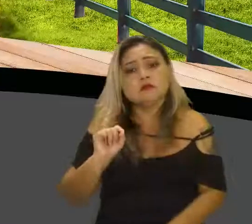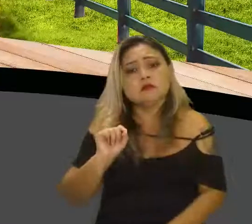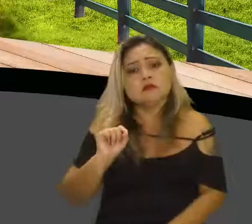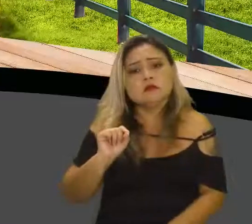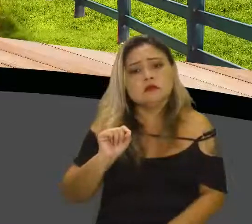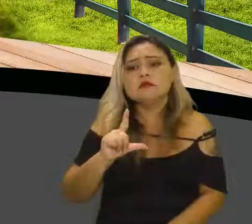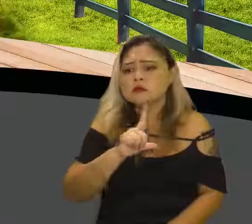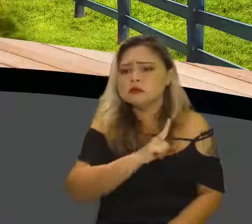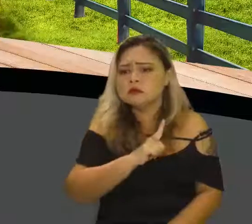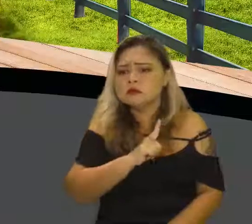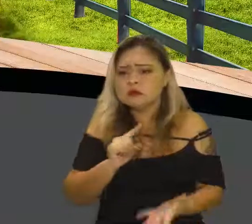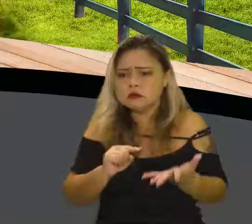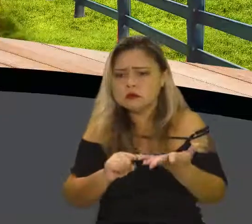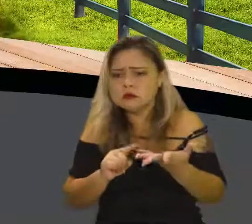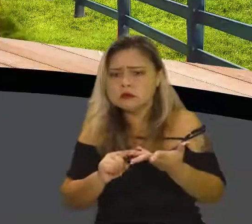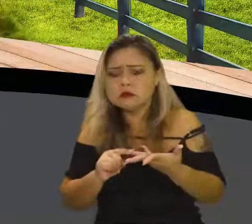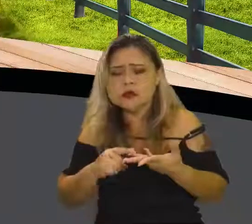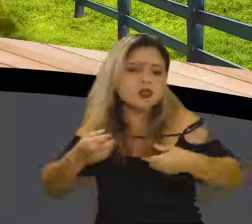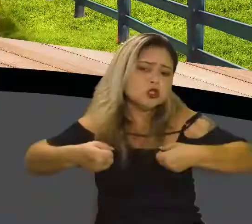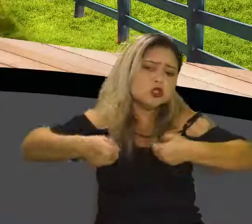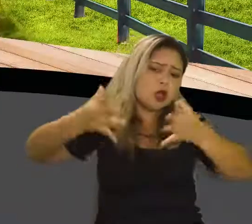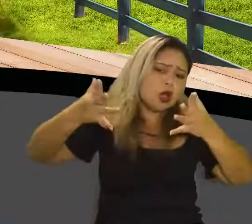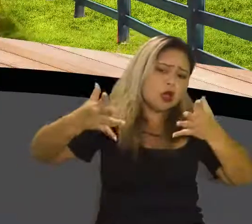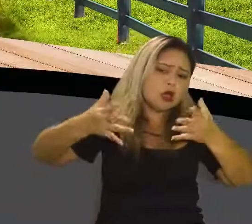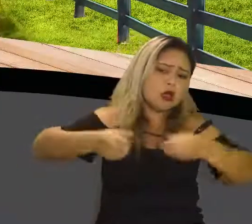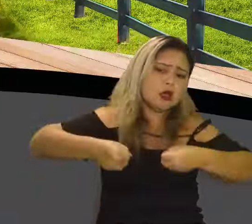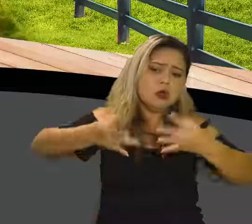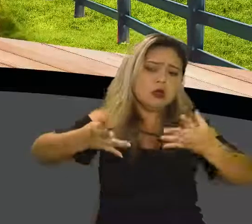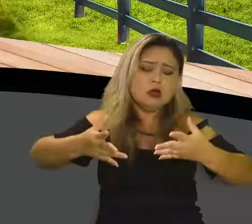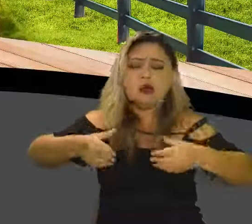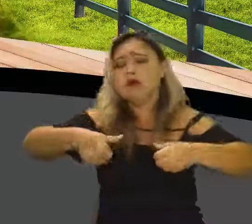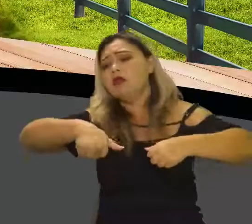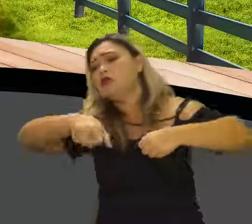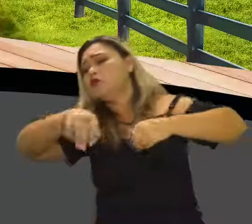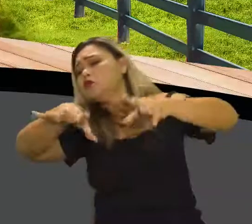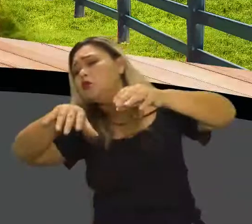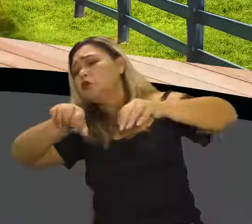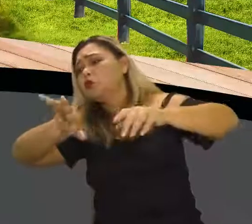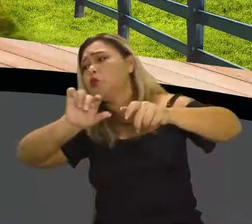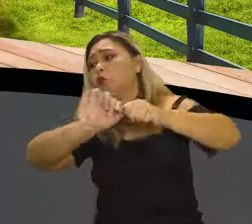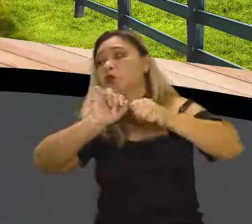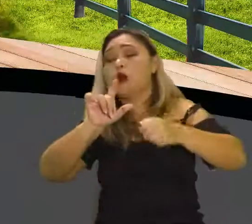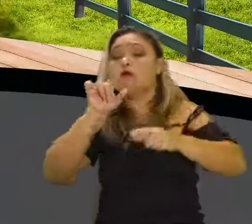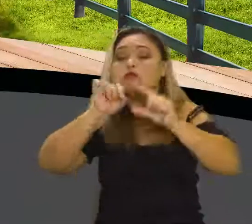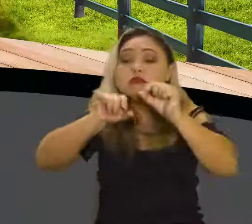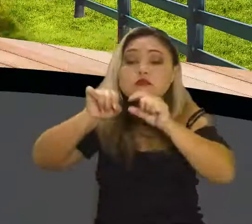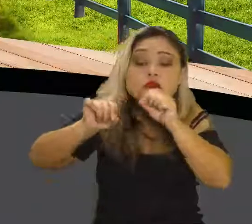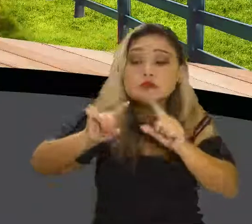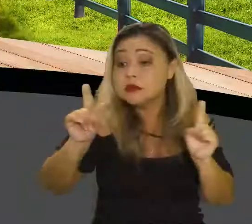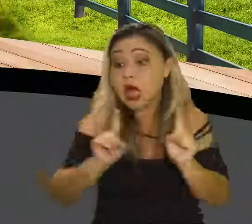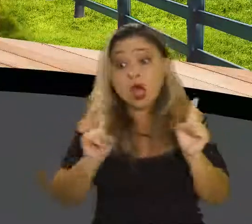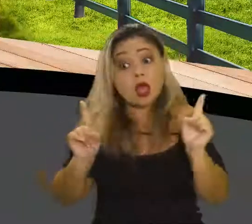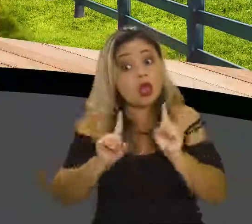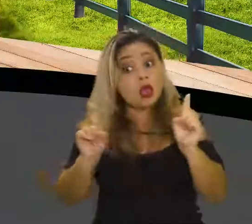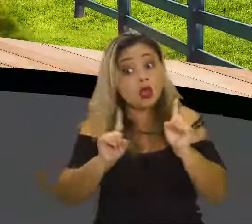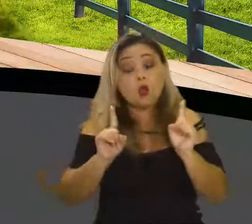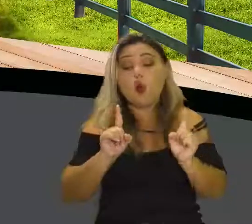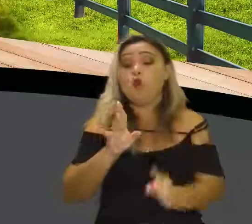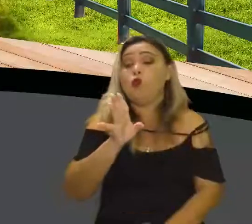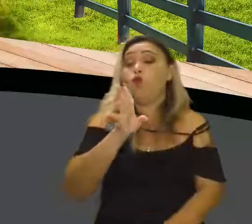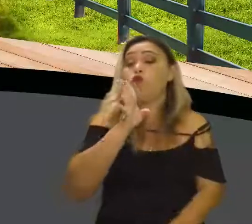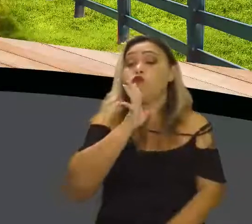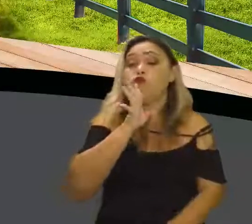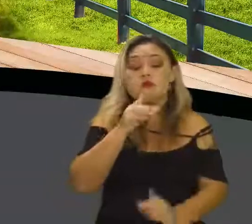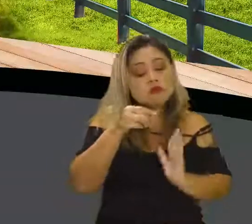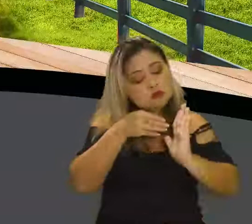Tem tudo isso, mas eu achava que era só jogar a ração para o animal, não. Você tem que conhecer o